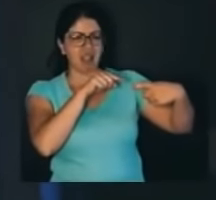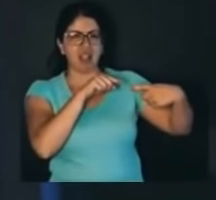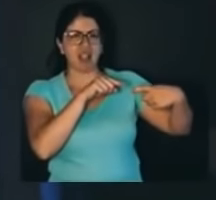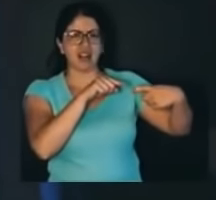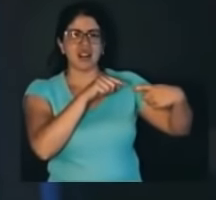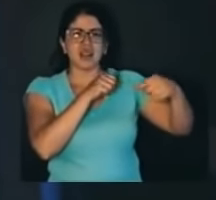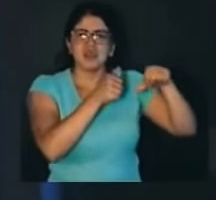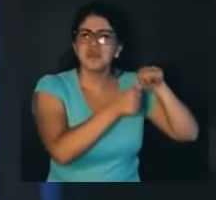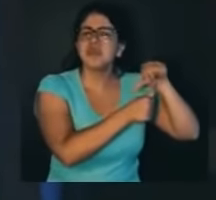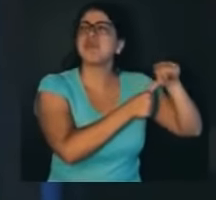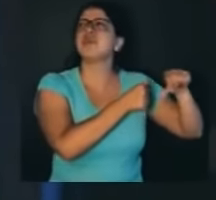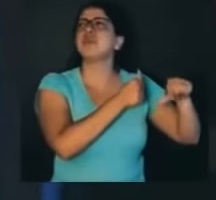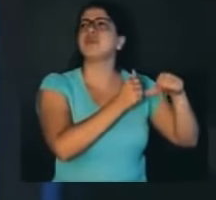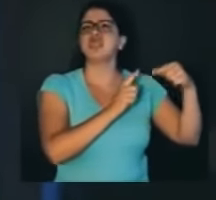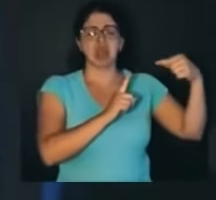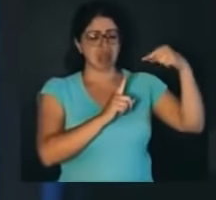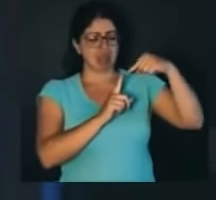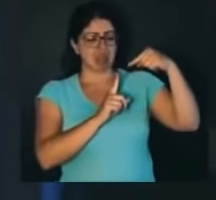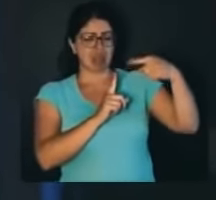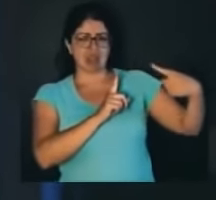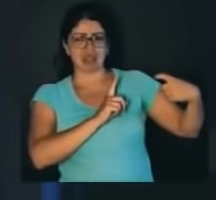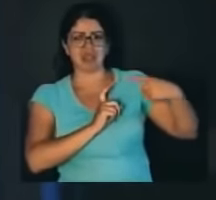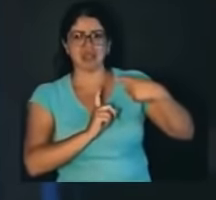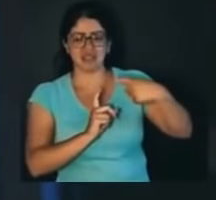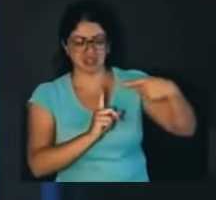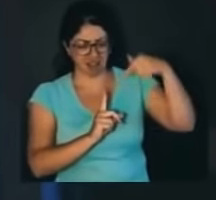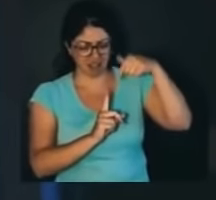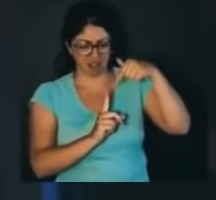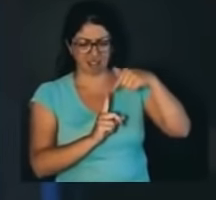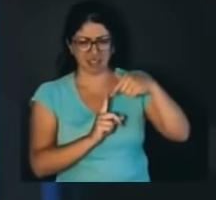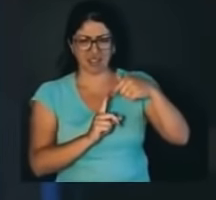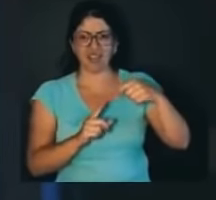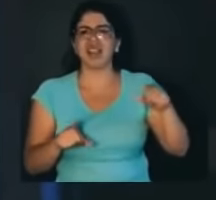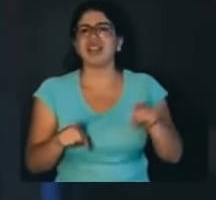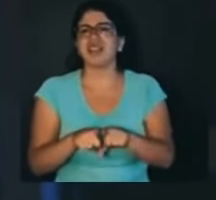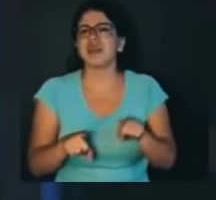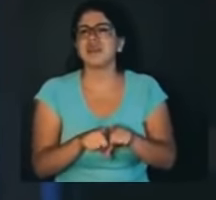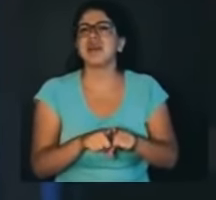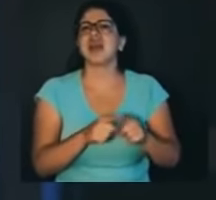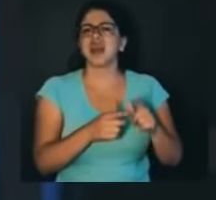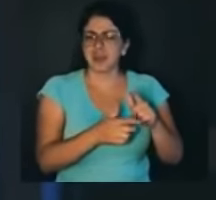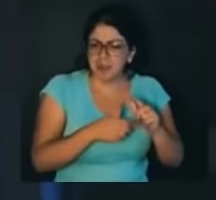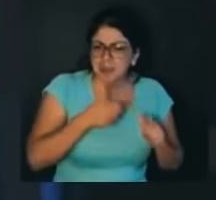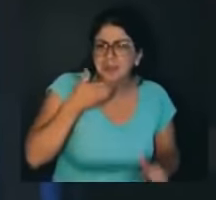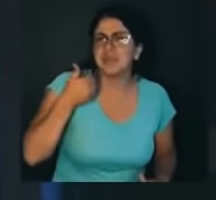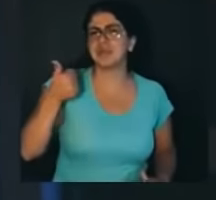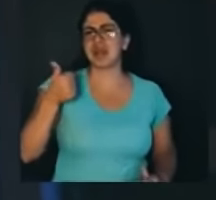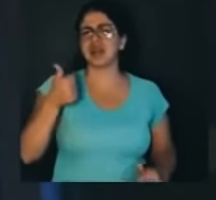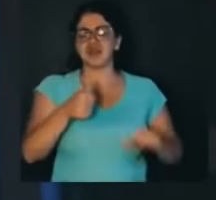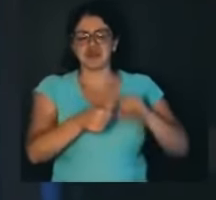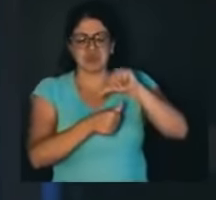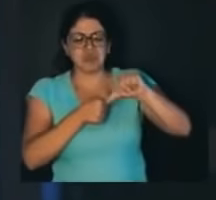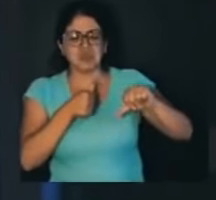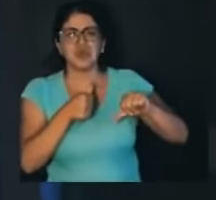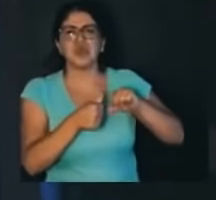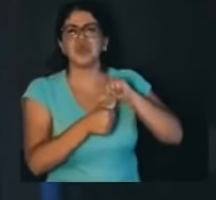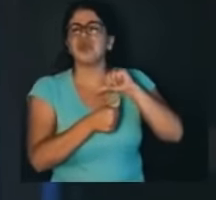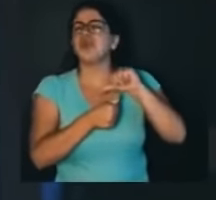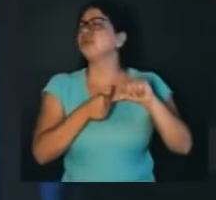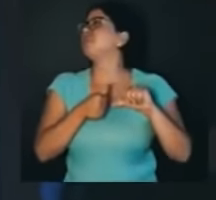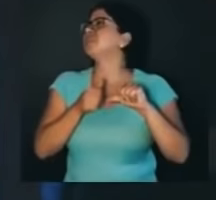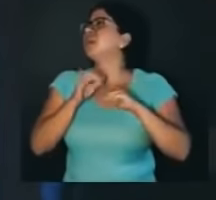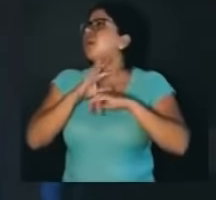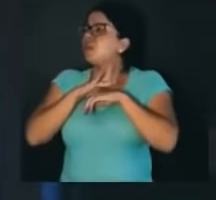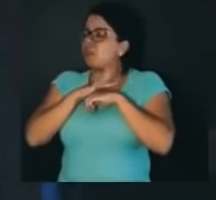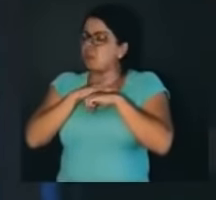Deus. Espírito Santo de Deus, tome cada coração e trate, Senhor. Cure as feridas que